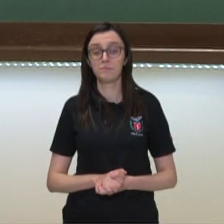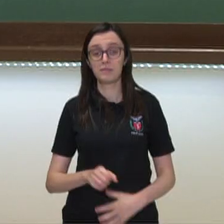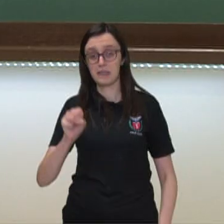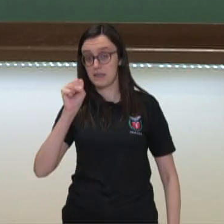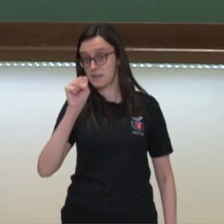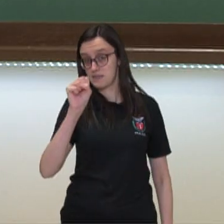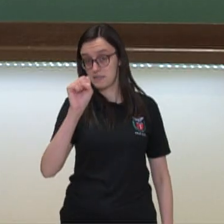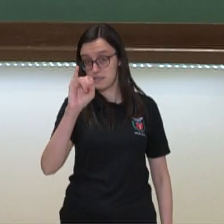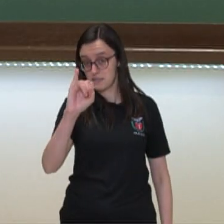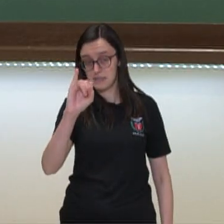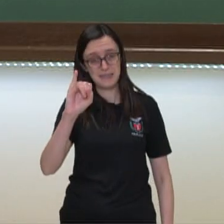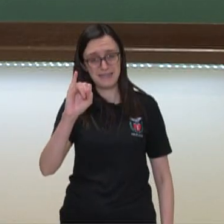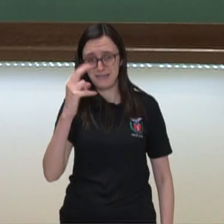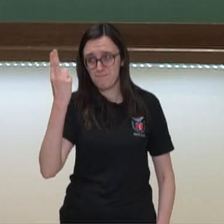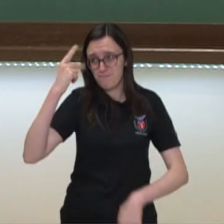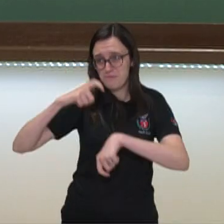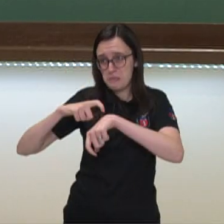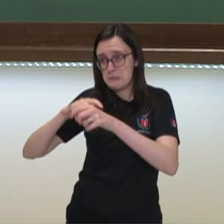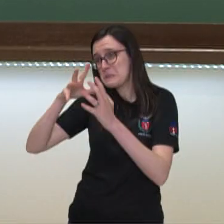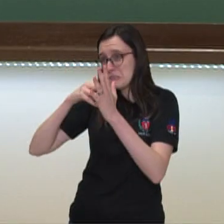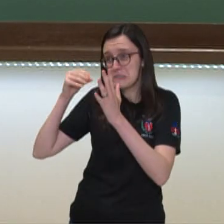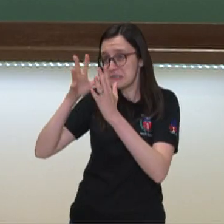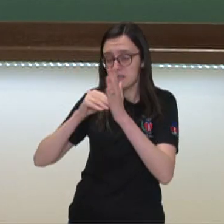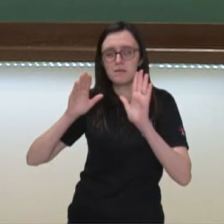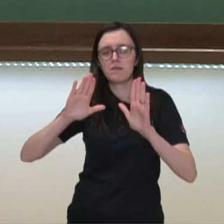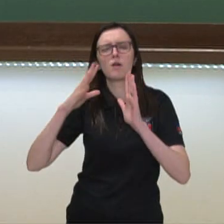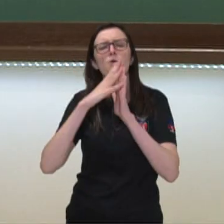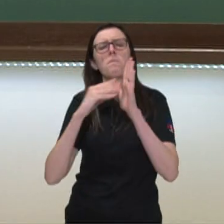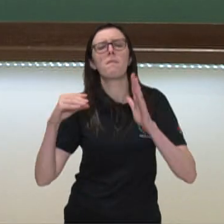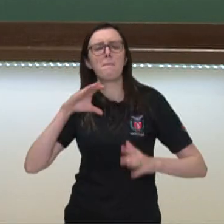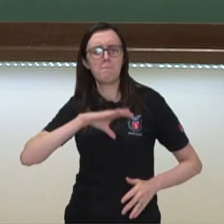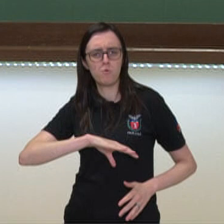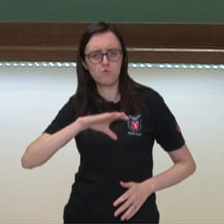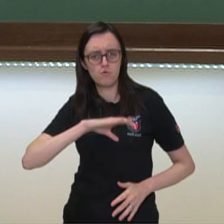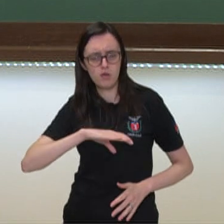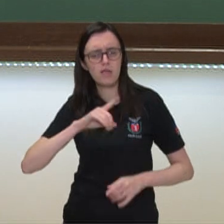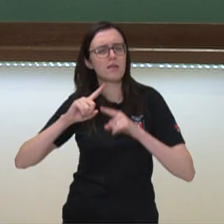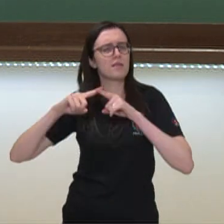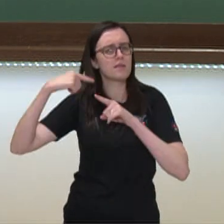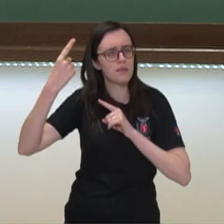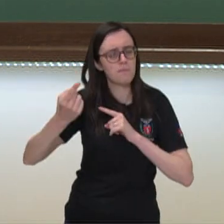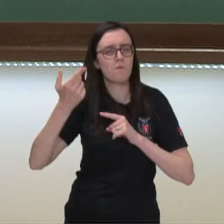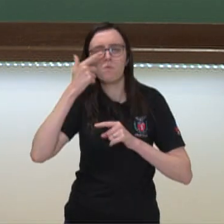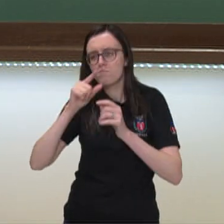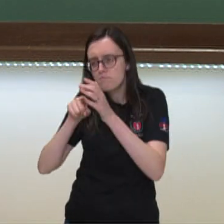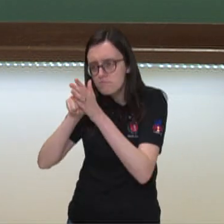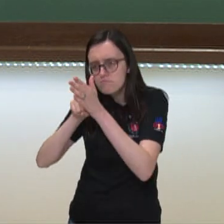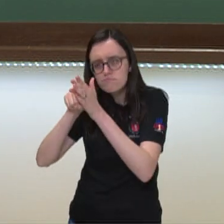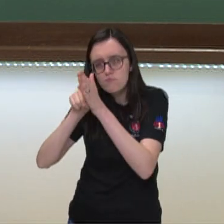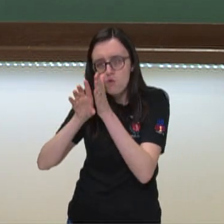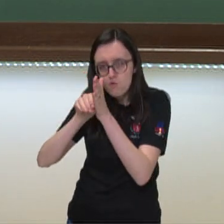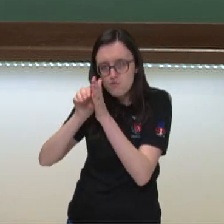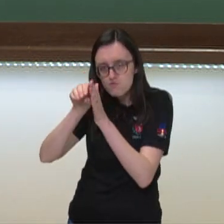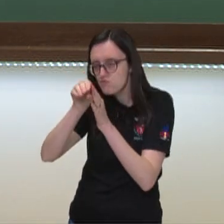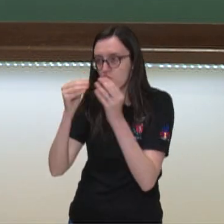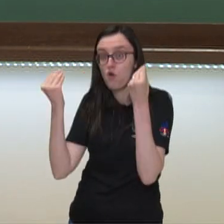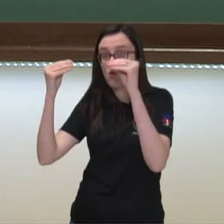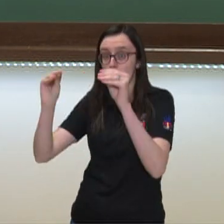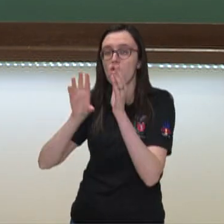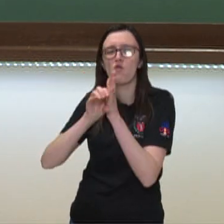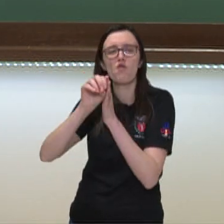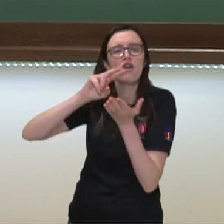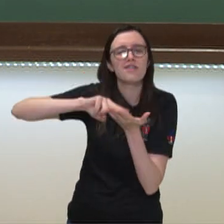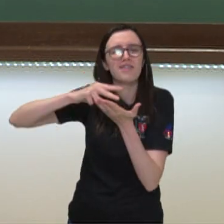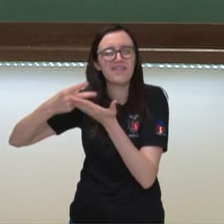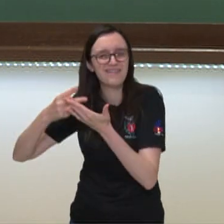Tempo não é o suficiente, copia em português, lembra em português e depois vai fazer sua pesquisa no Google, coloca no Google